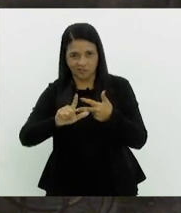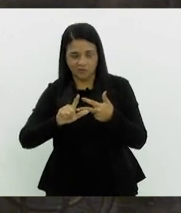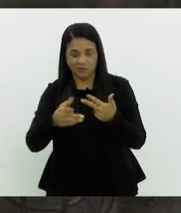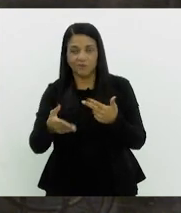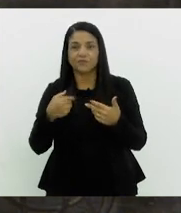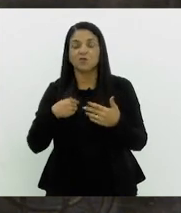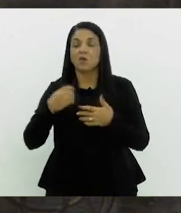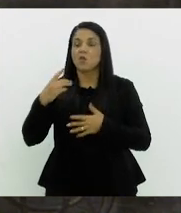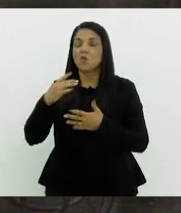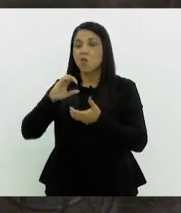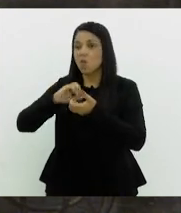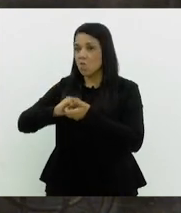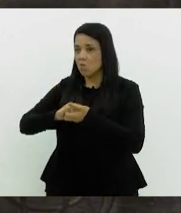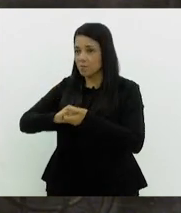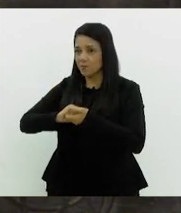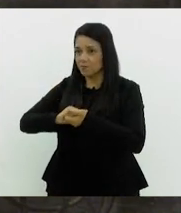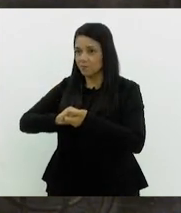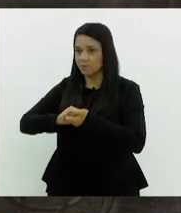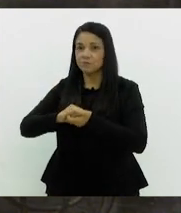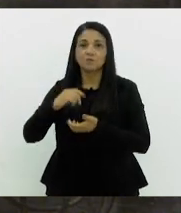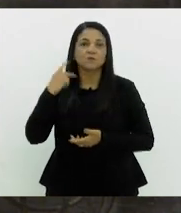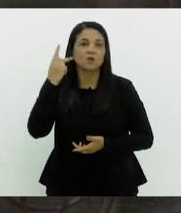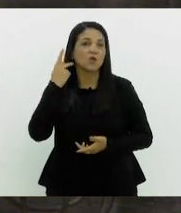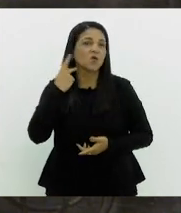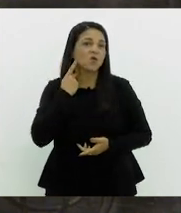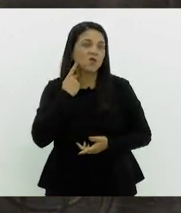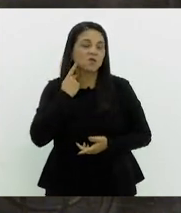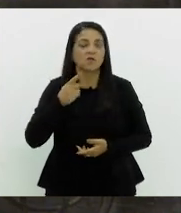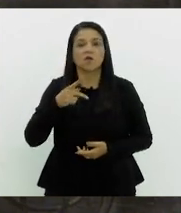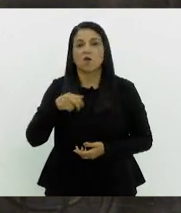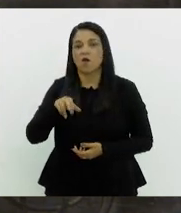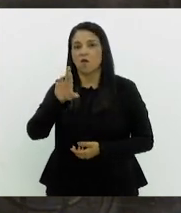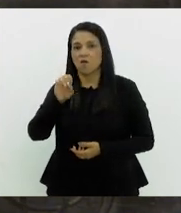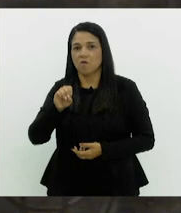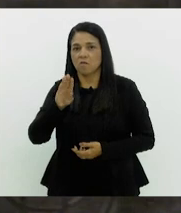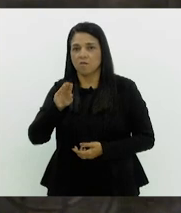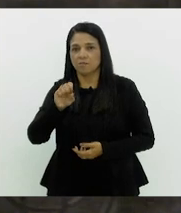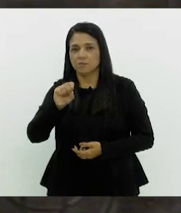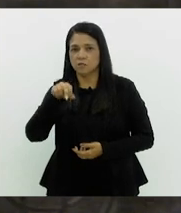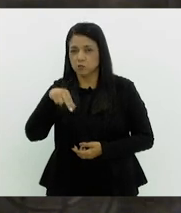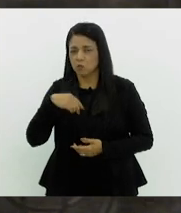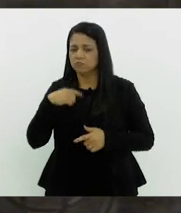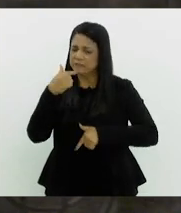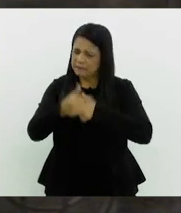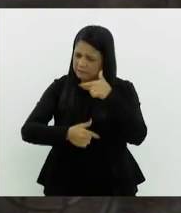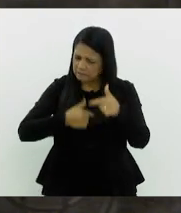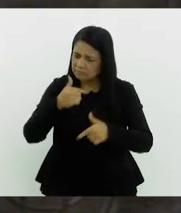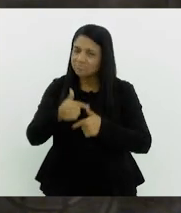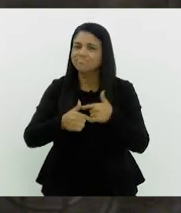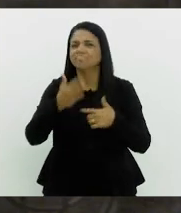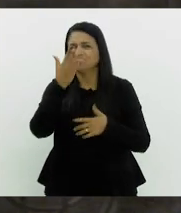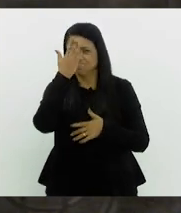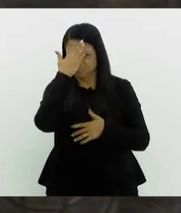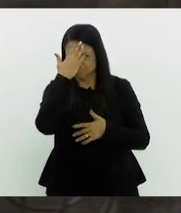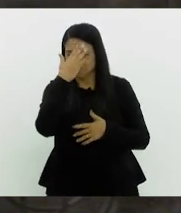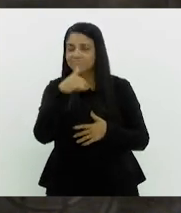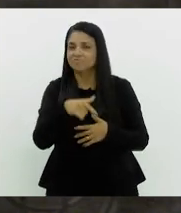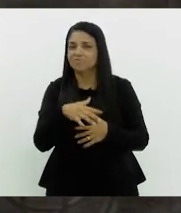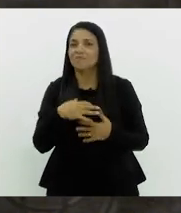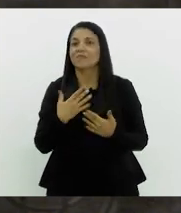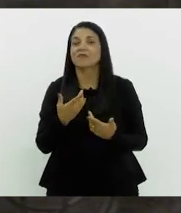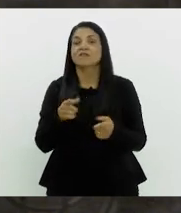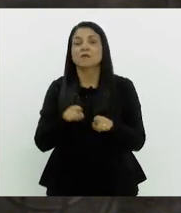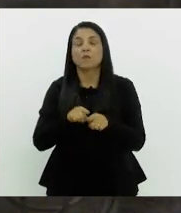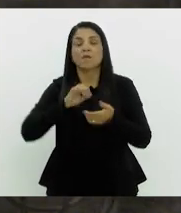procurador aqui da Alerj, um trabalho árduo, difícil, complicado, sei como que é, e cumprimentar o Ricardo aqui, que